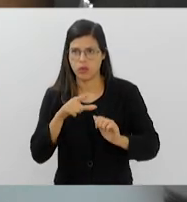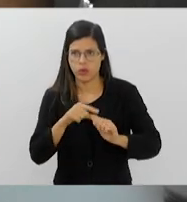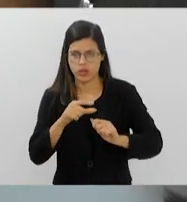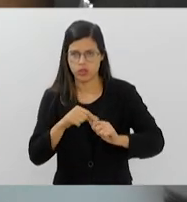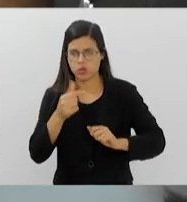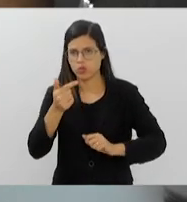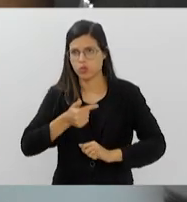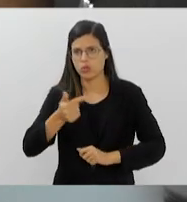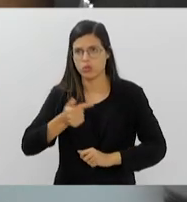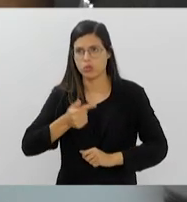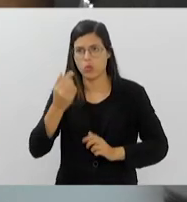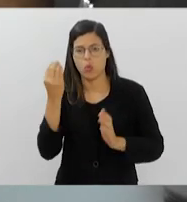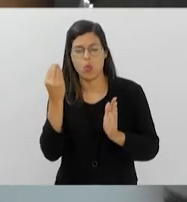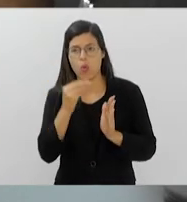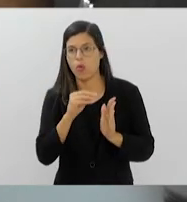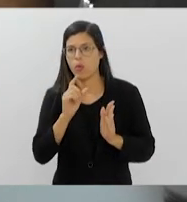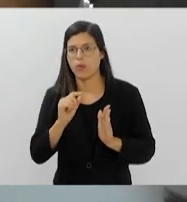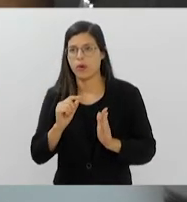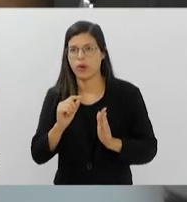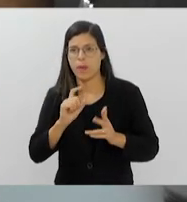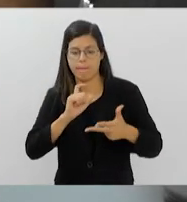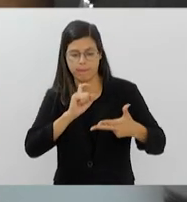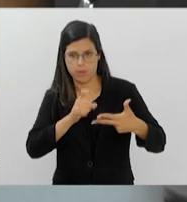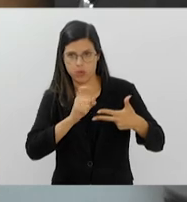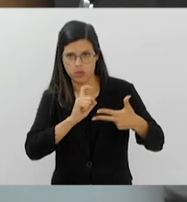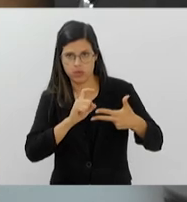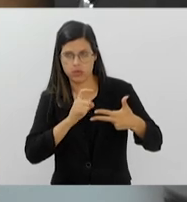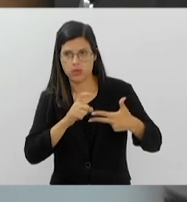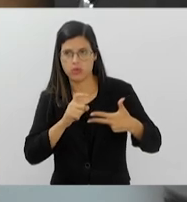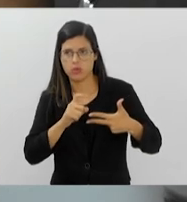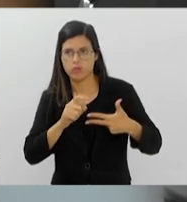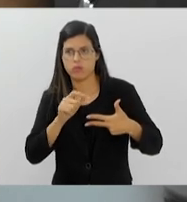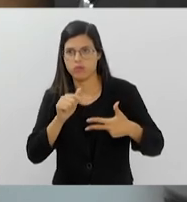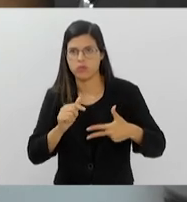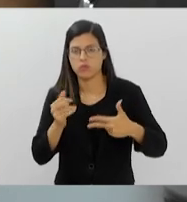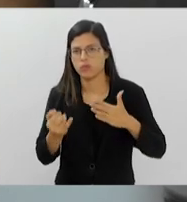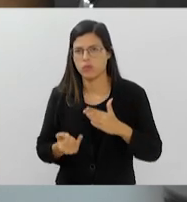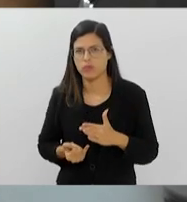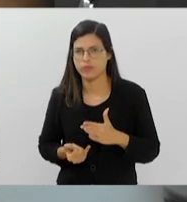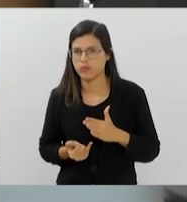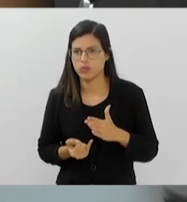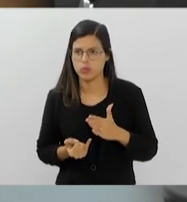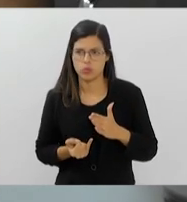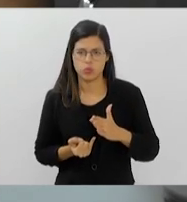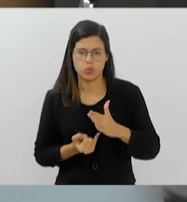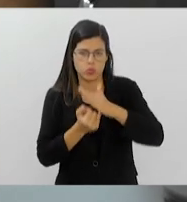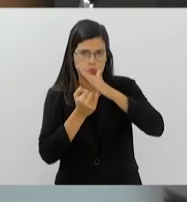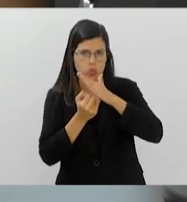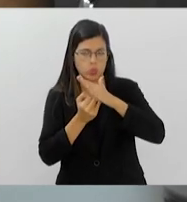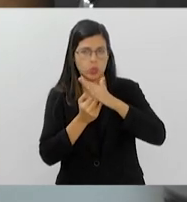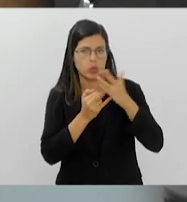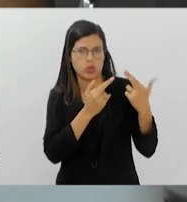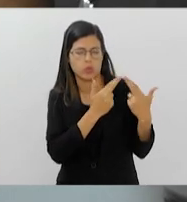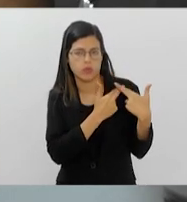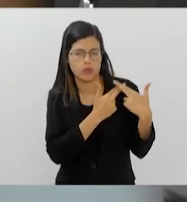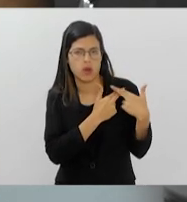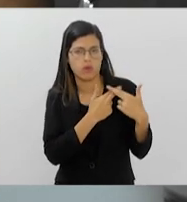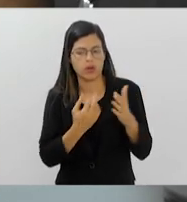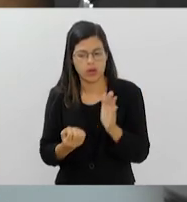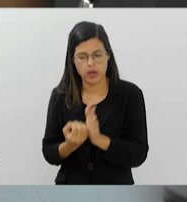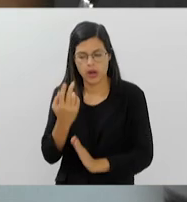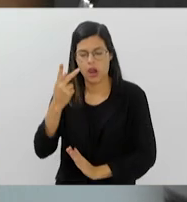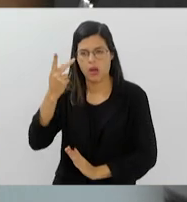2º, ele coloca: o Poder Executivo, por meio de seus órgãos competentes, promoverá políticas públicas